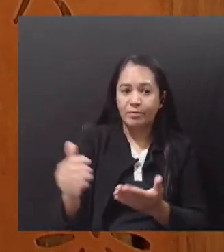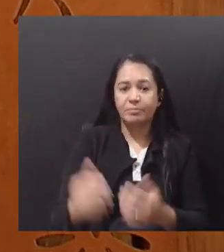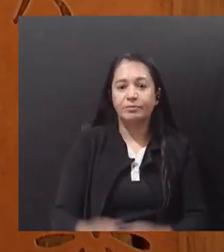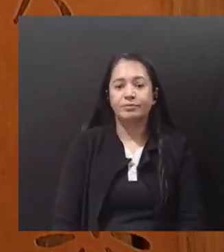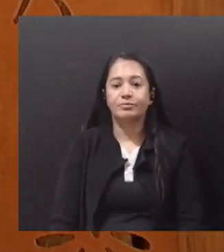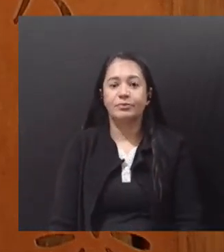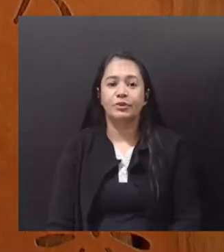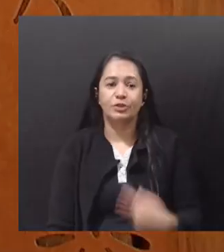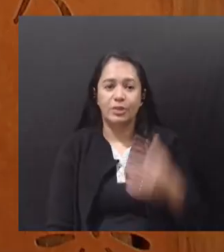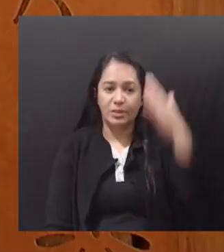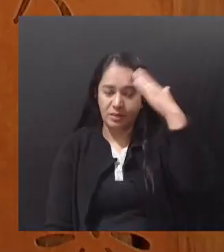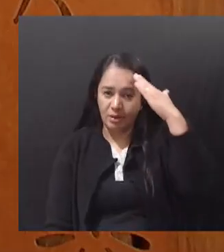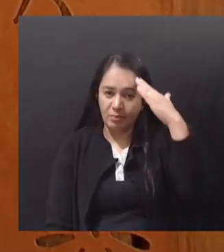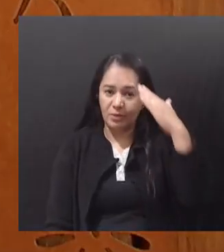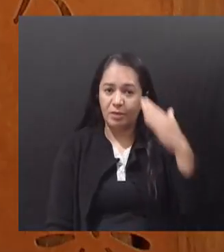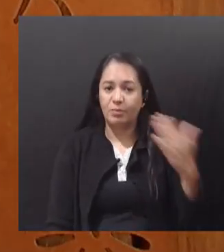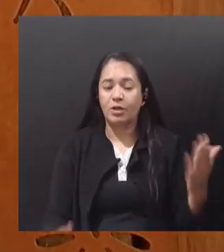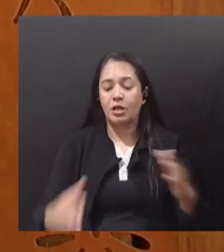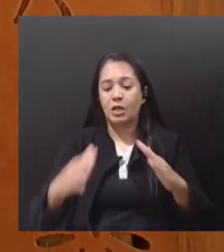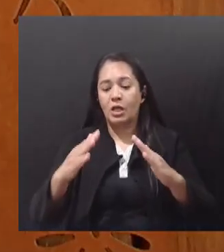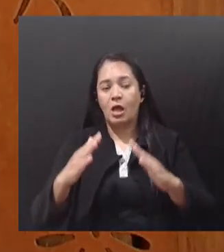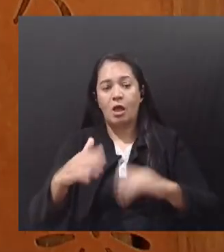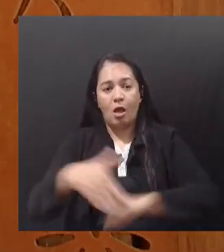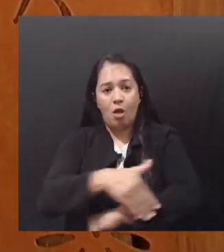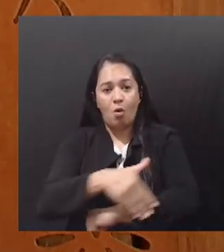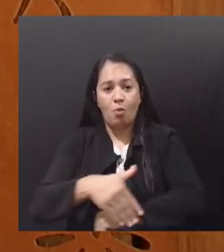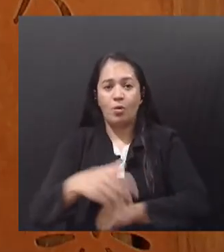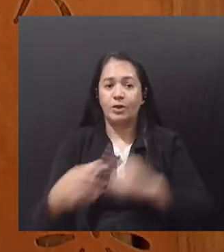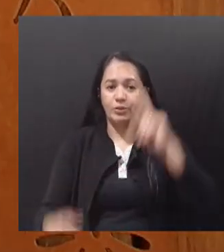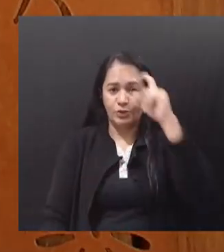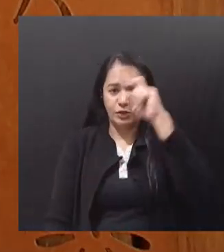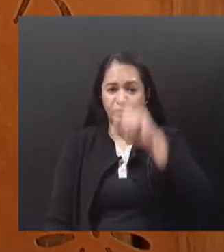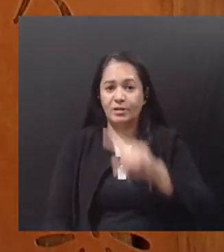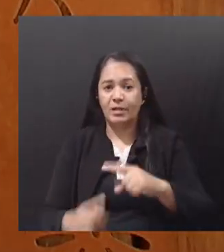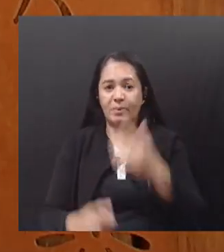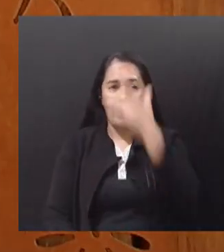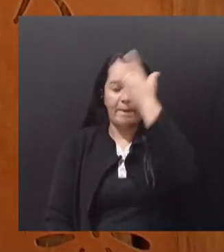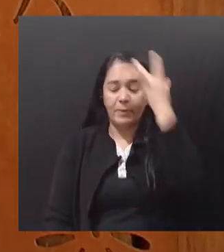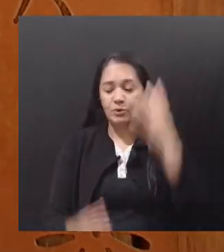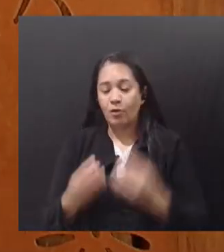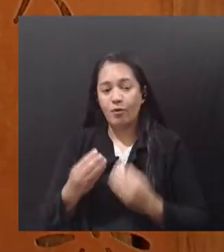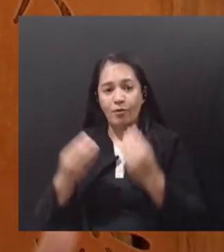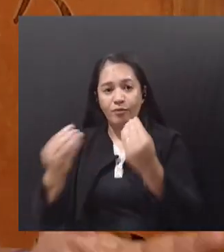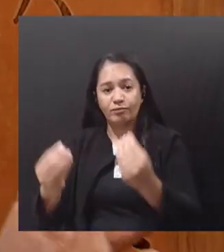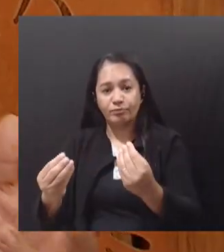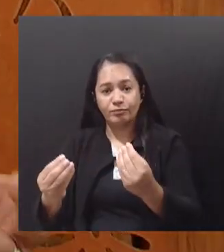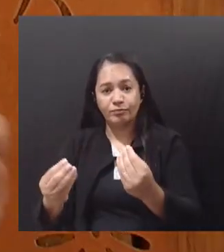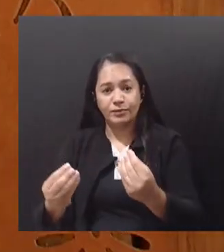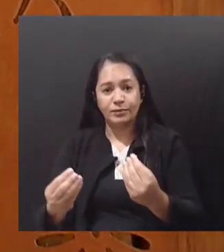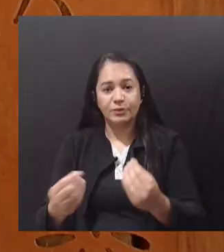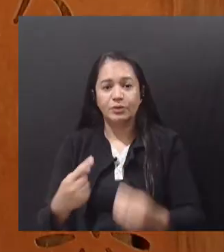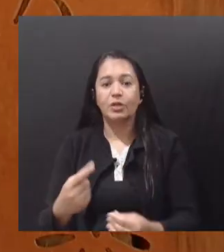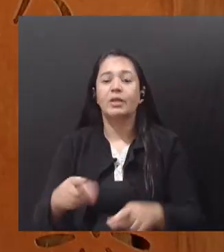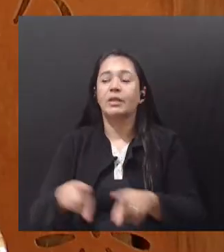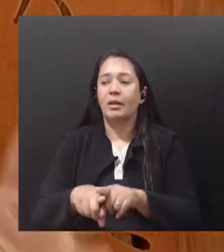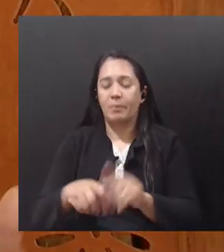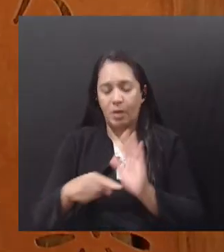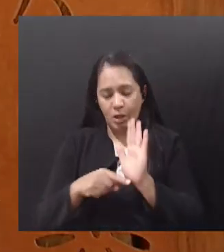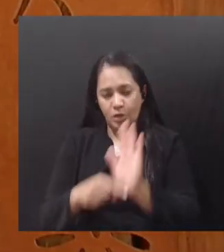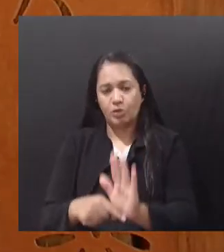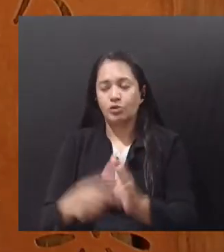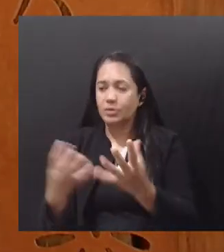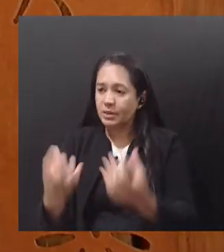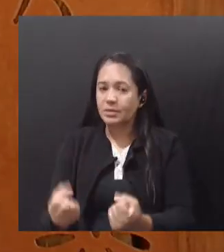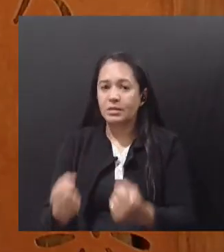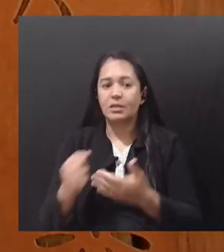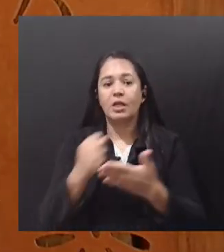que a situação de rua é muito complexa, mas aquele que oferece uma vontade de sair das ruas, a gente tem como abraçar e levar para